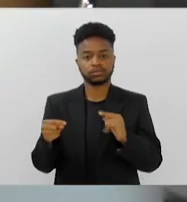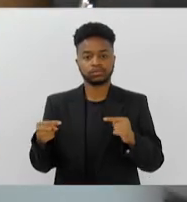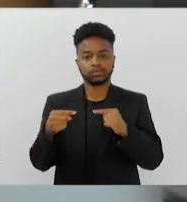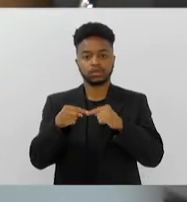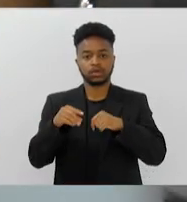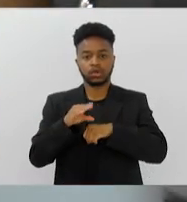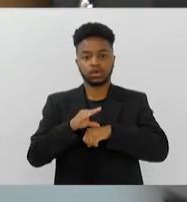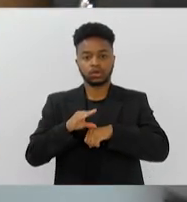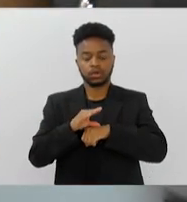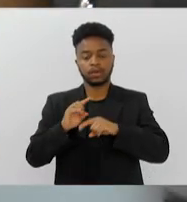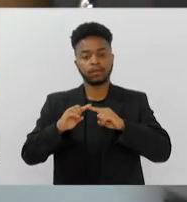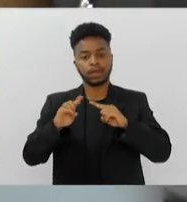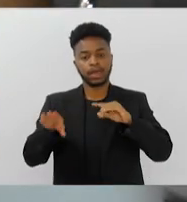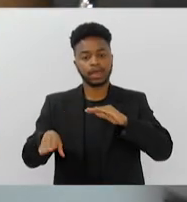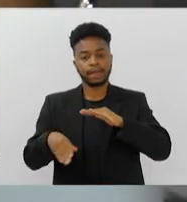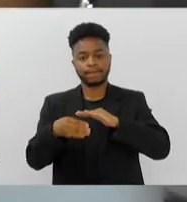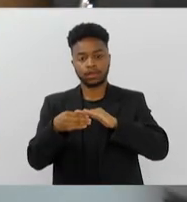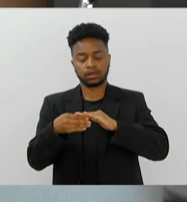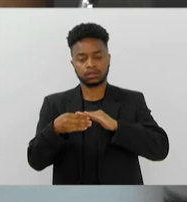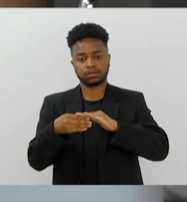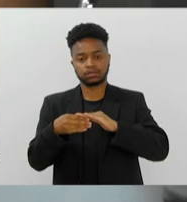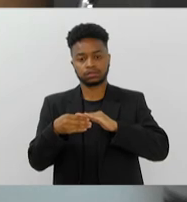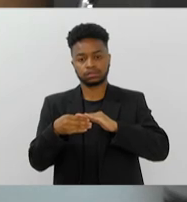constitucionalidade... com emenda